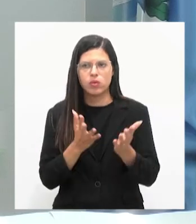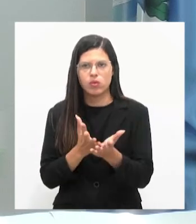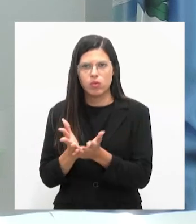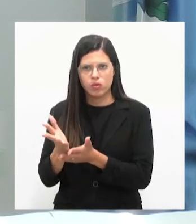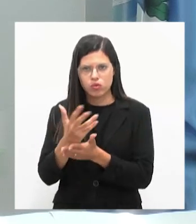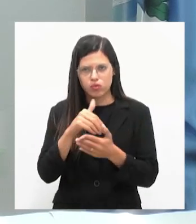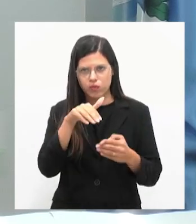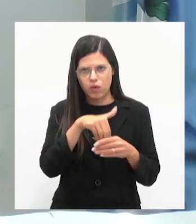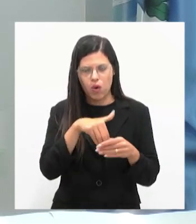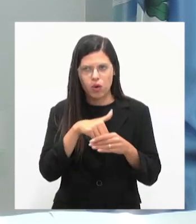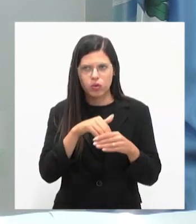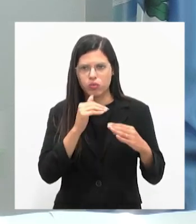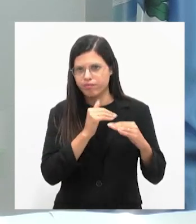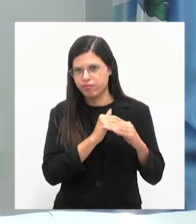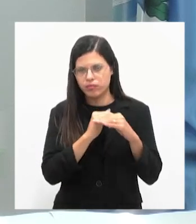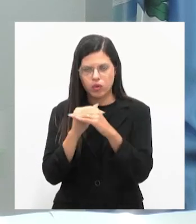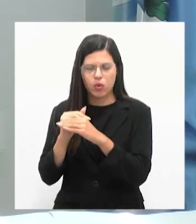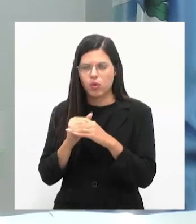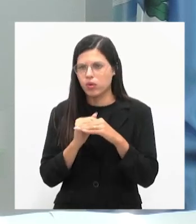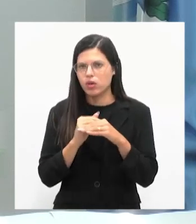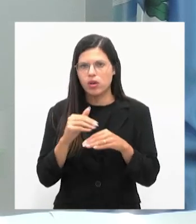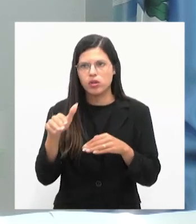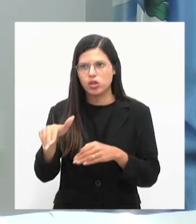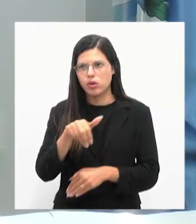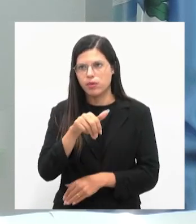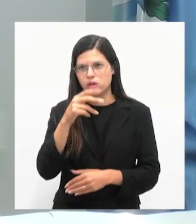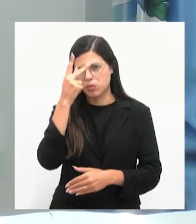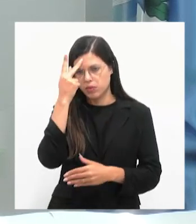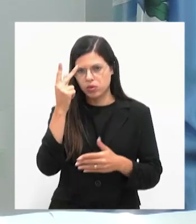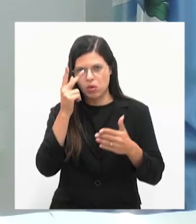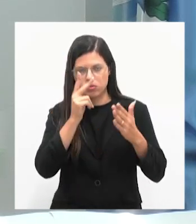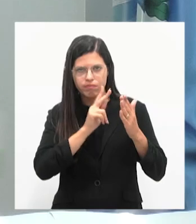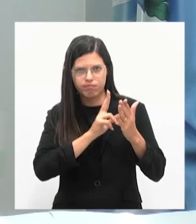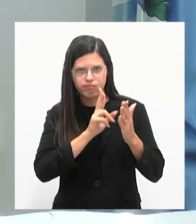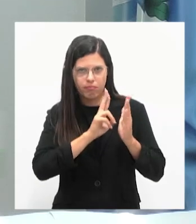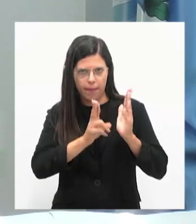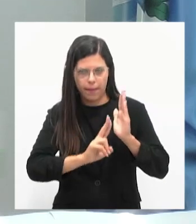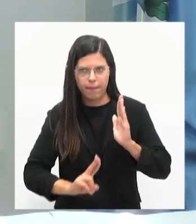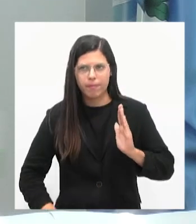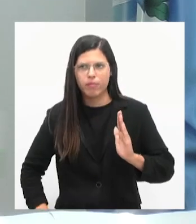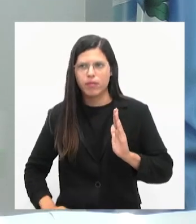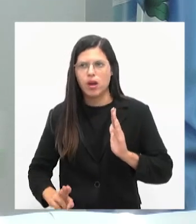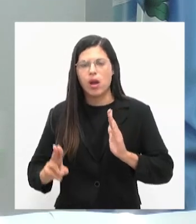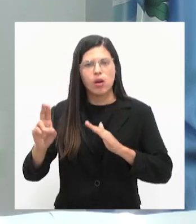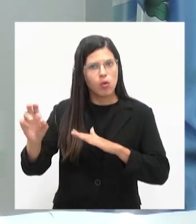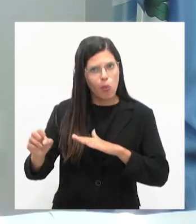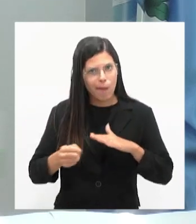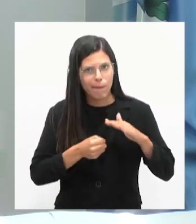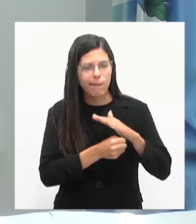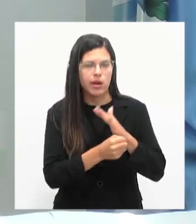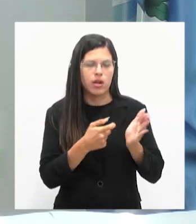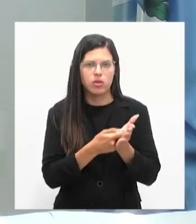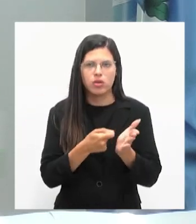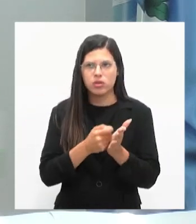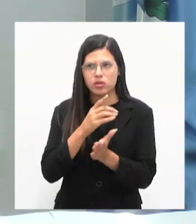por unanimidade convocadas as pessoas citadas aqui com condução coercitiva para o dia 23, sexta-feira,